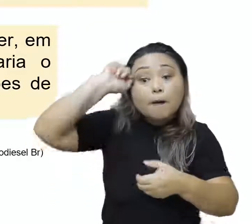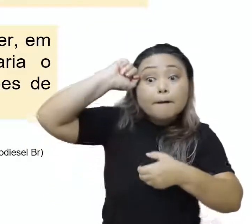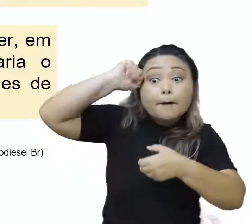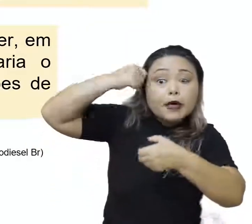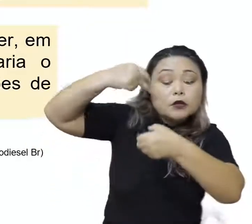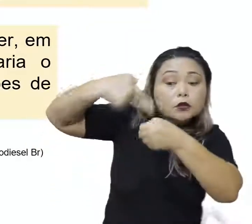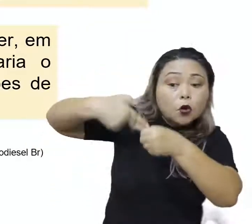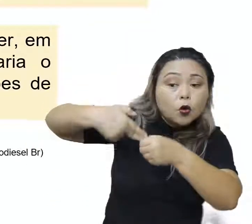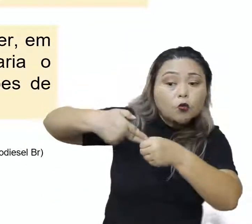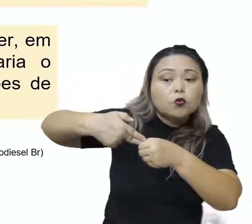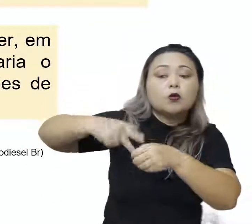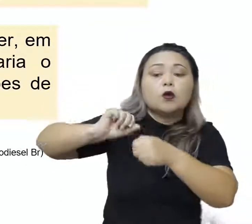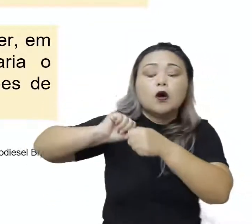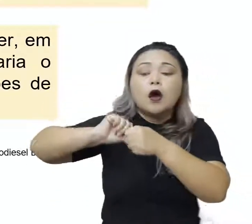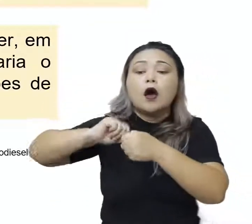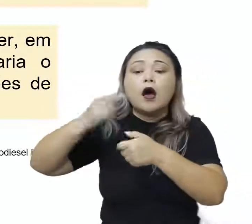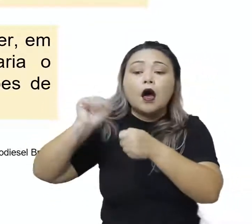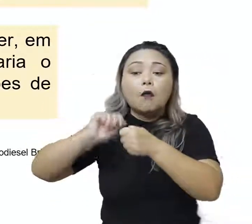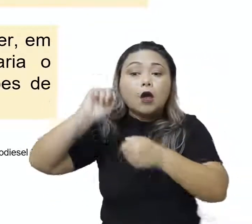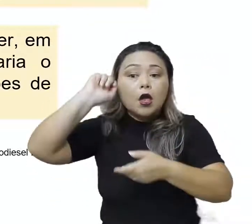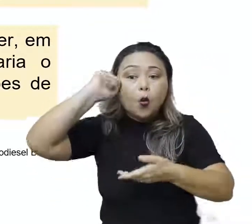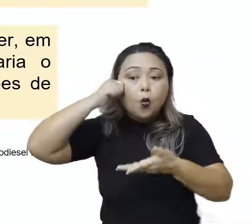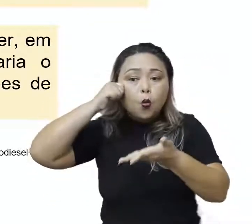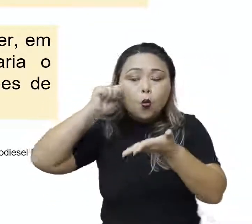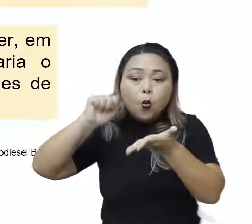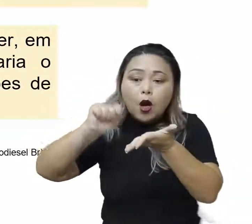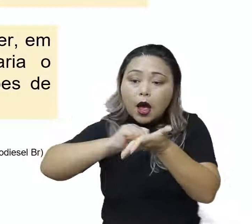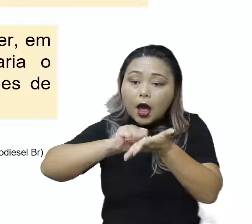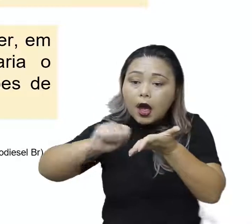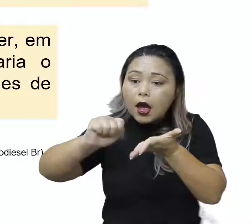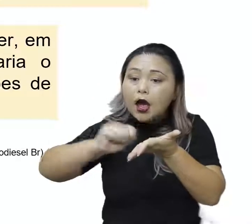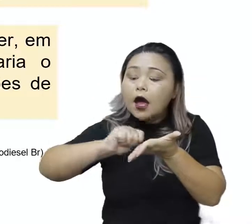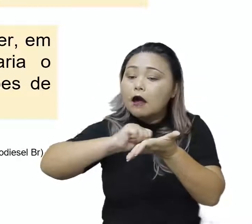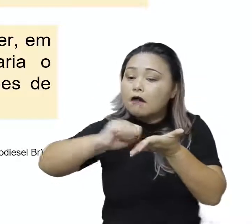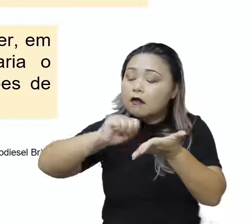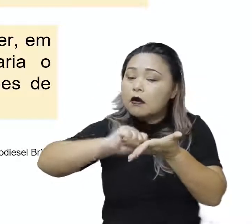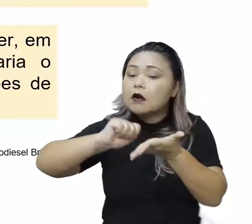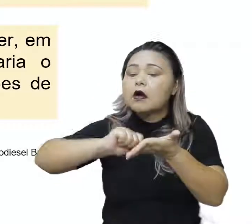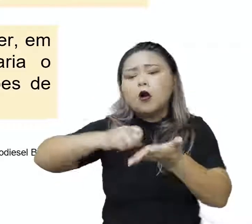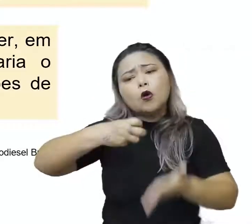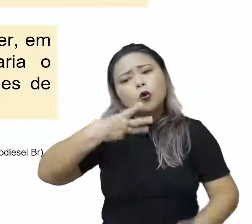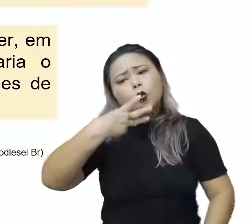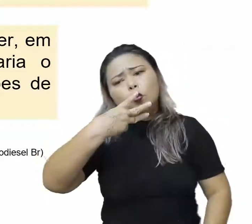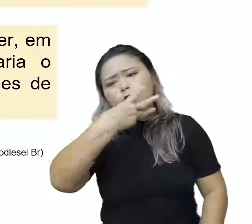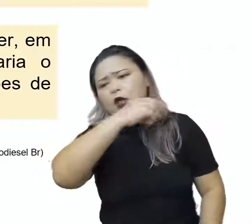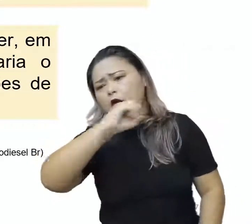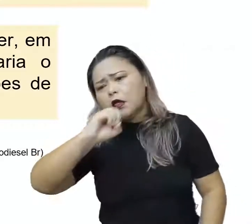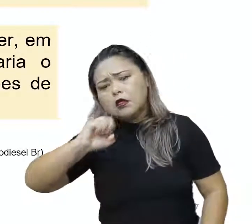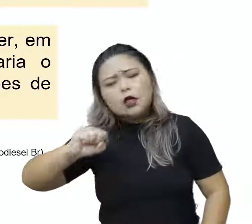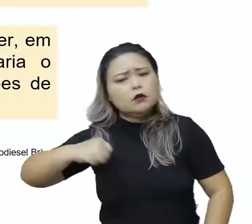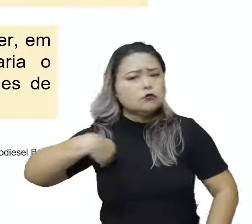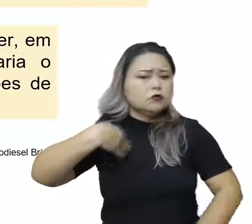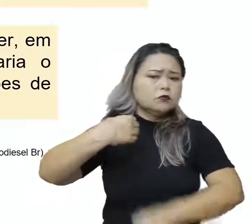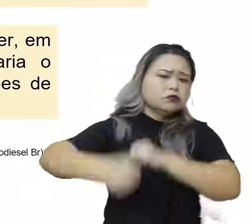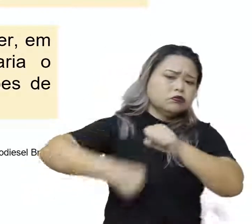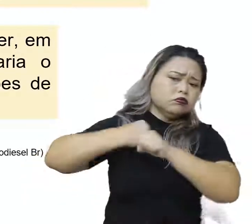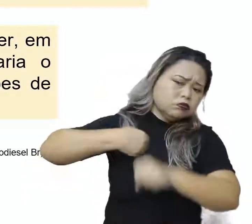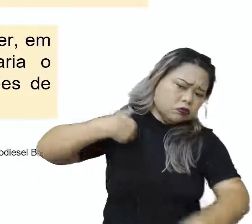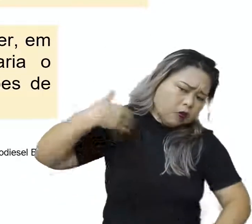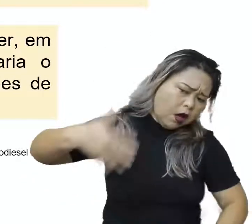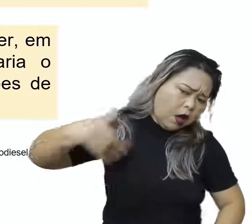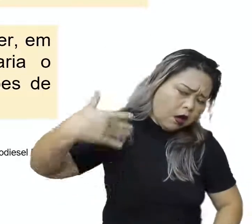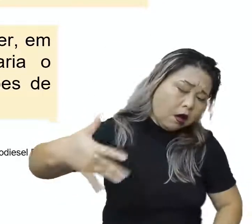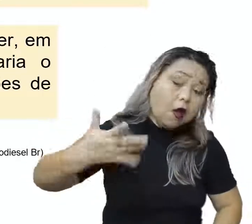tá? Porque o carvão mineral deve dar aí para mais uns 300 anos, ok? Nós estamos